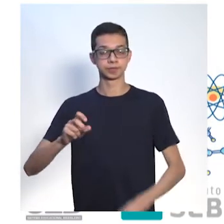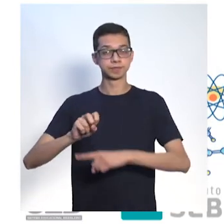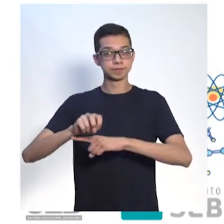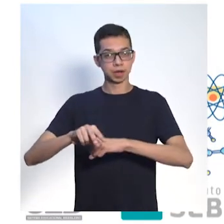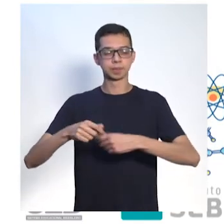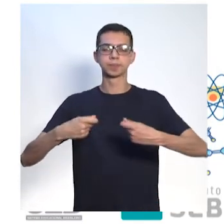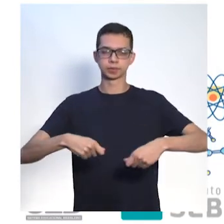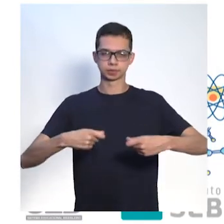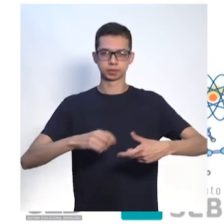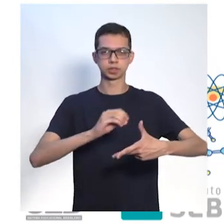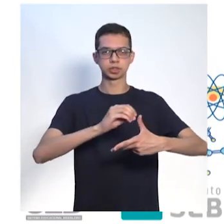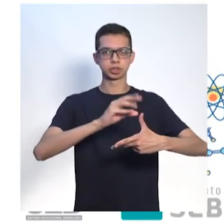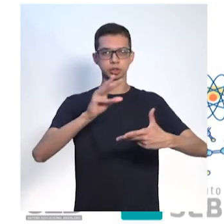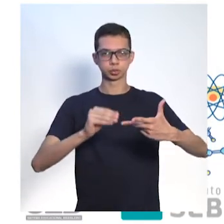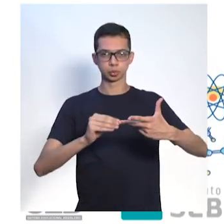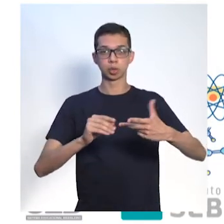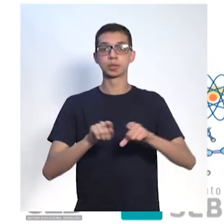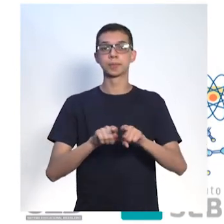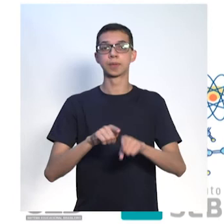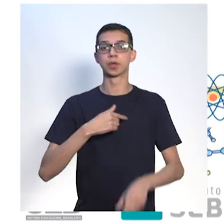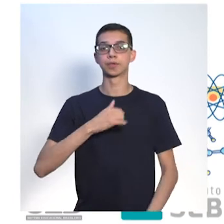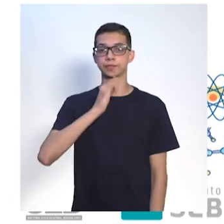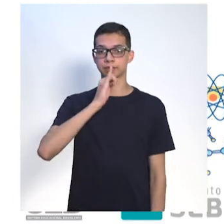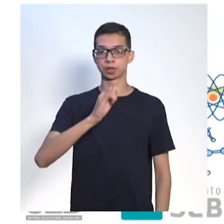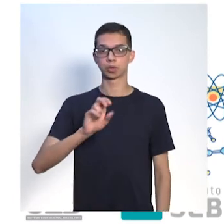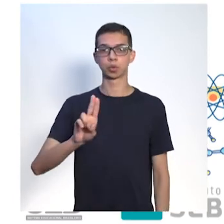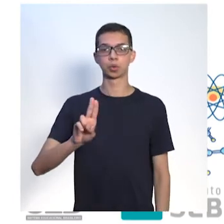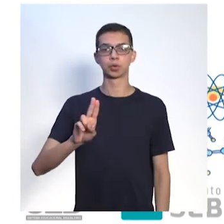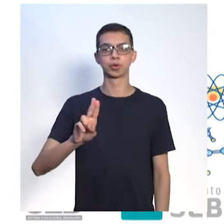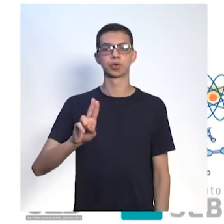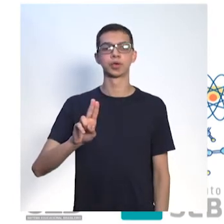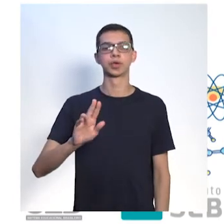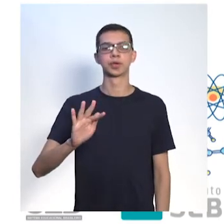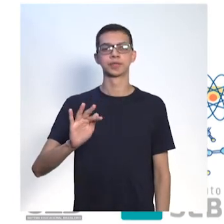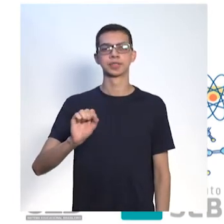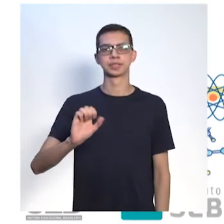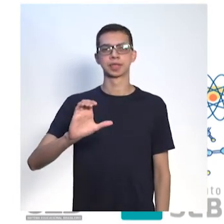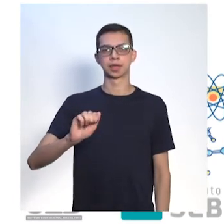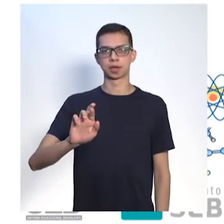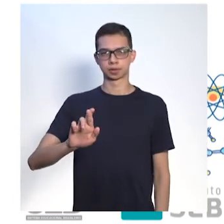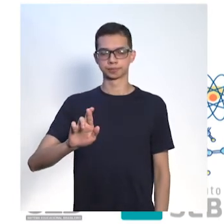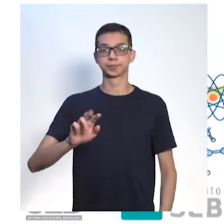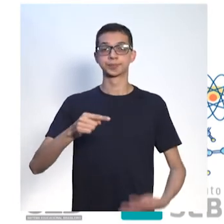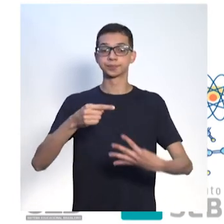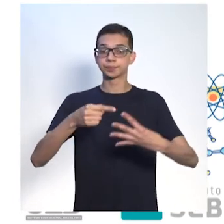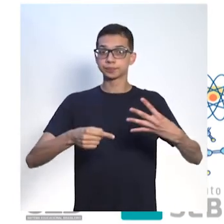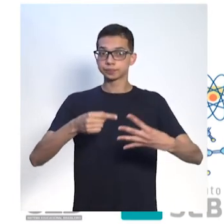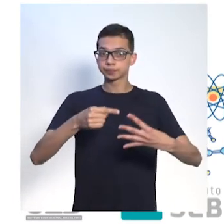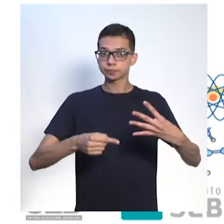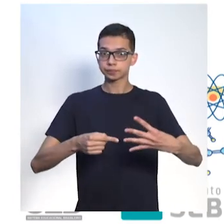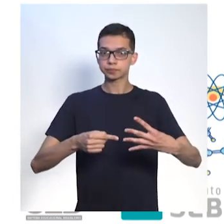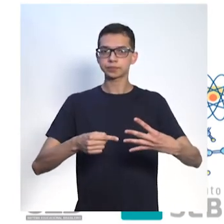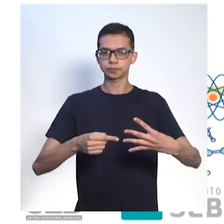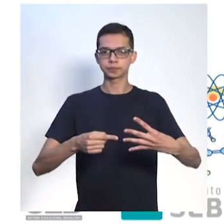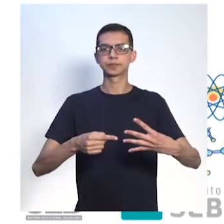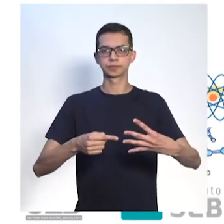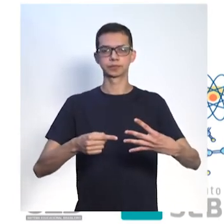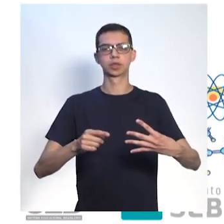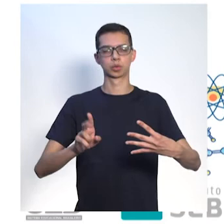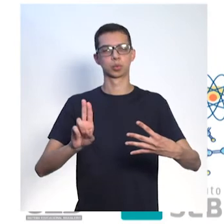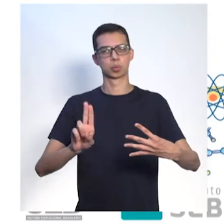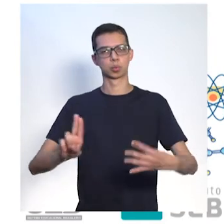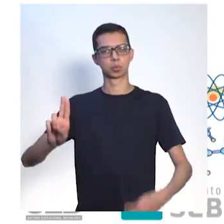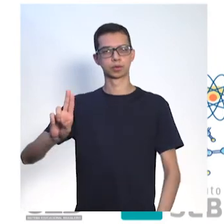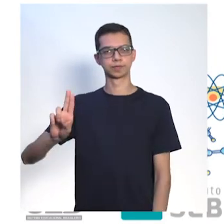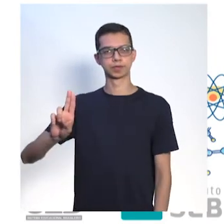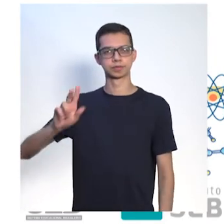E falei também da UFSCar. Essas 4 são as universidades do estado de São Paulo, tá? Que